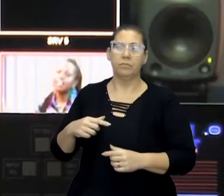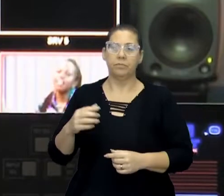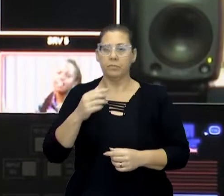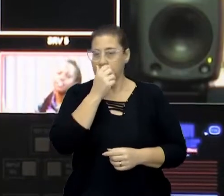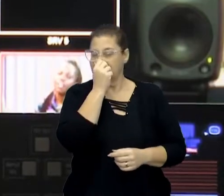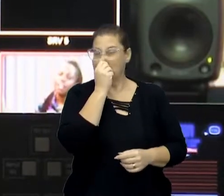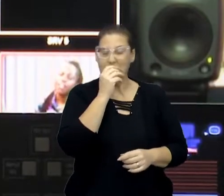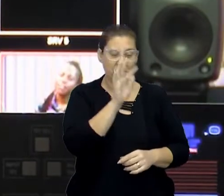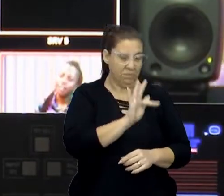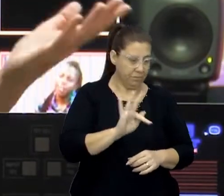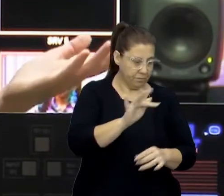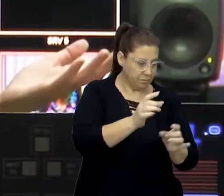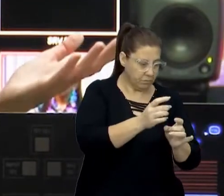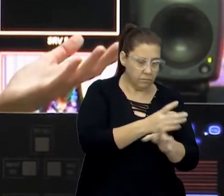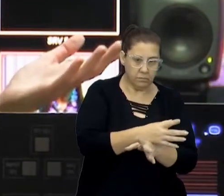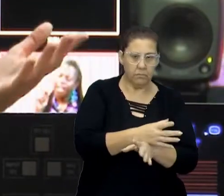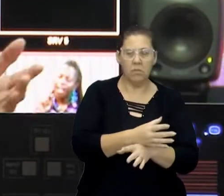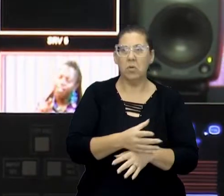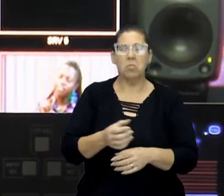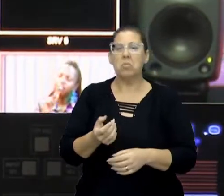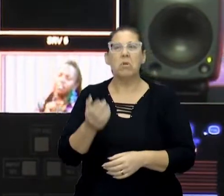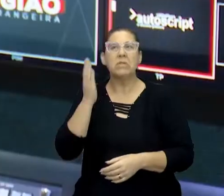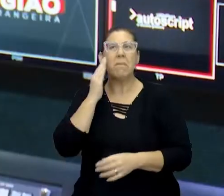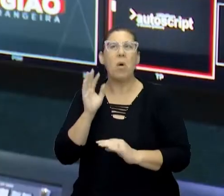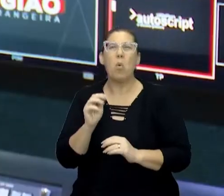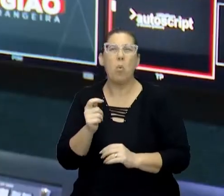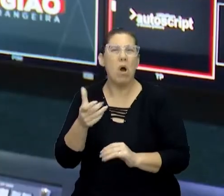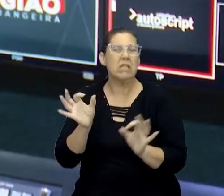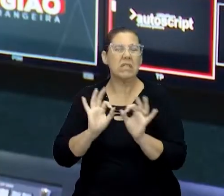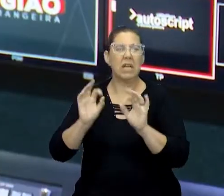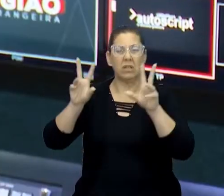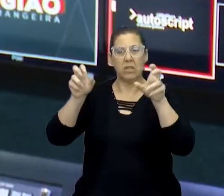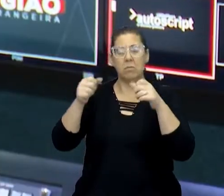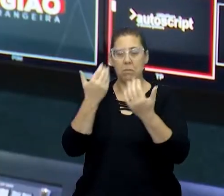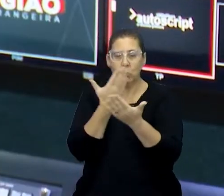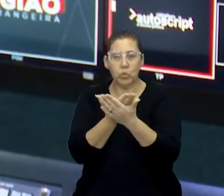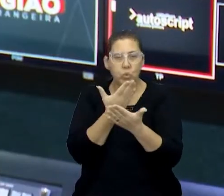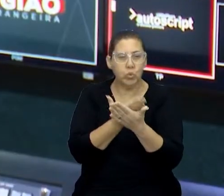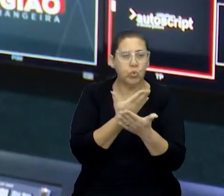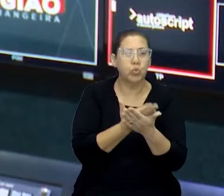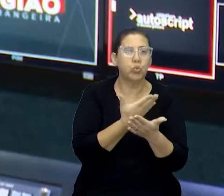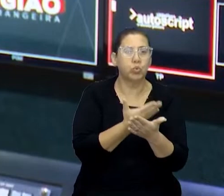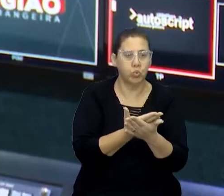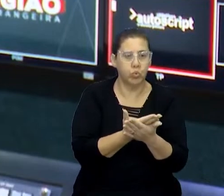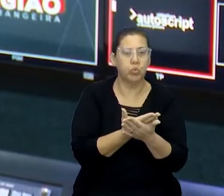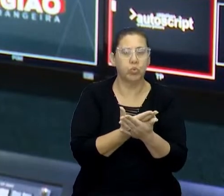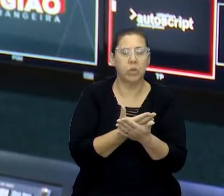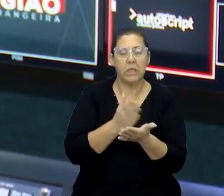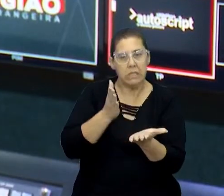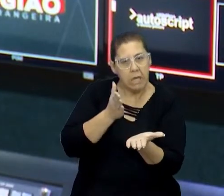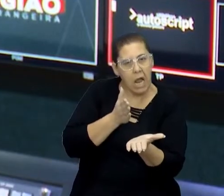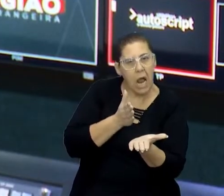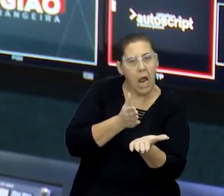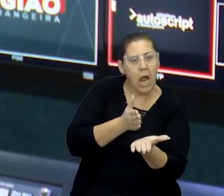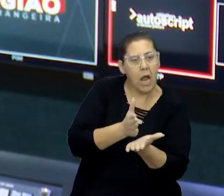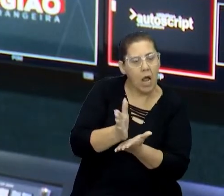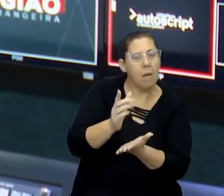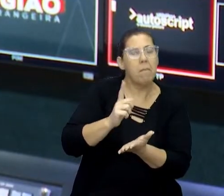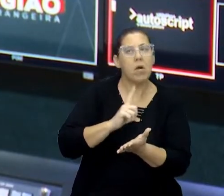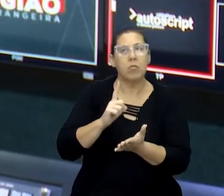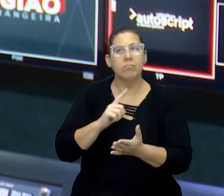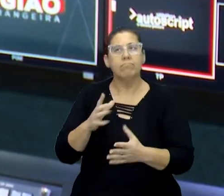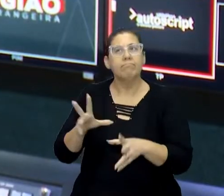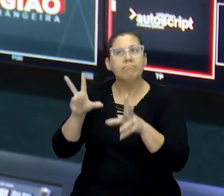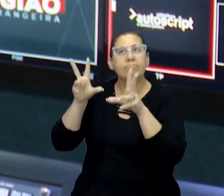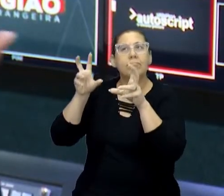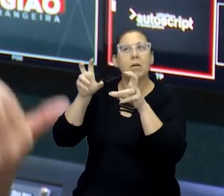recém-saída da universidade e sabia pouco sobre o tema. Eu tive que estudar muito. E nesse caminho, eu acabei me apegando